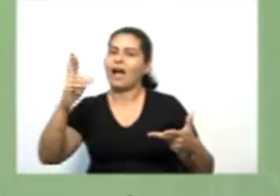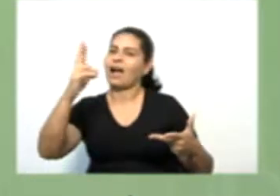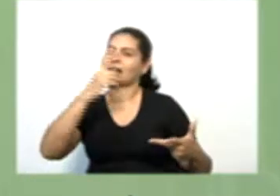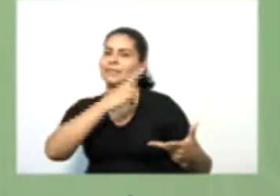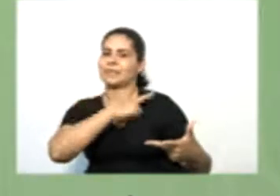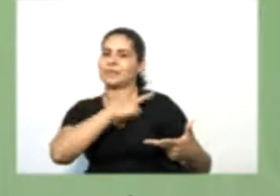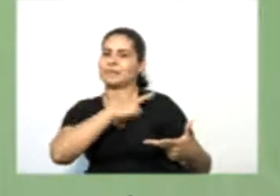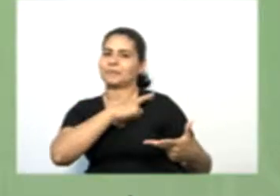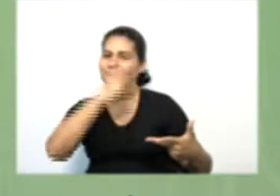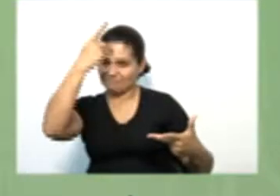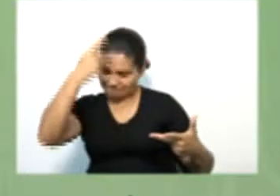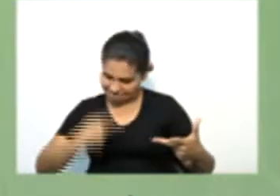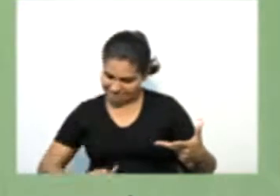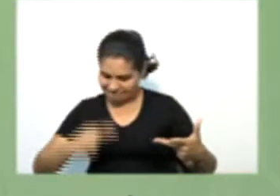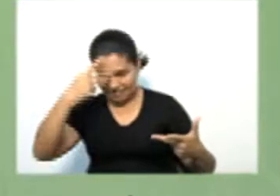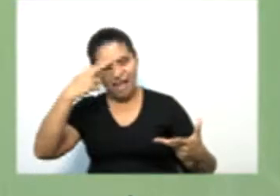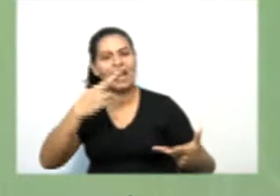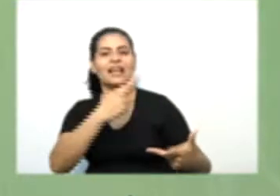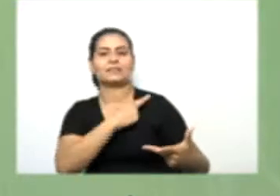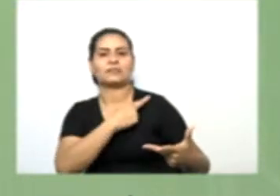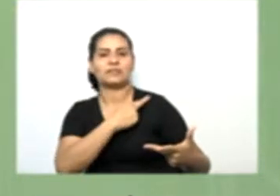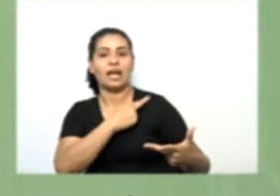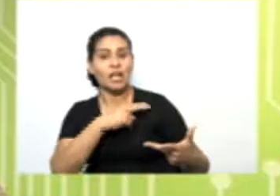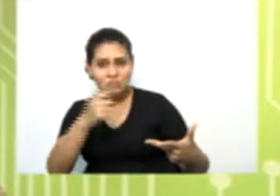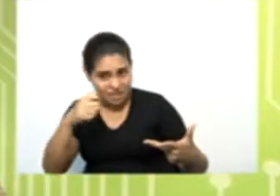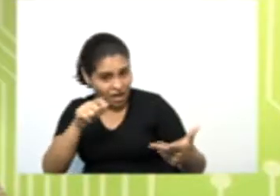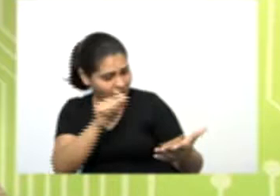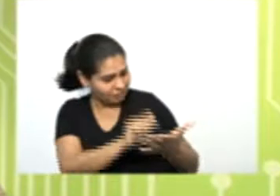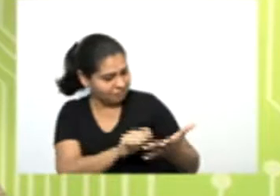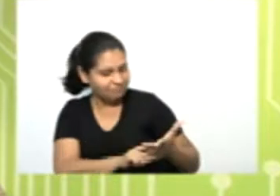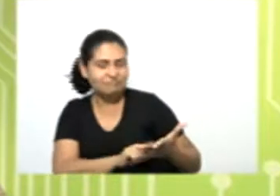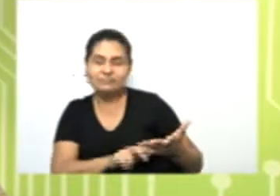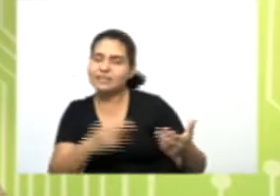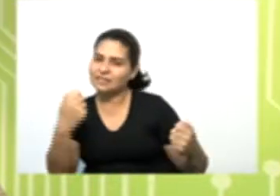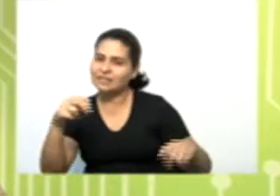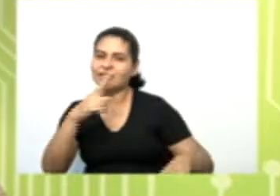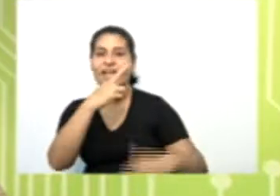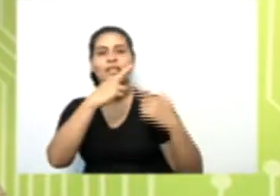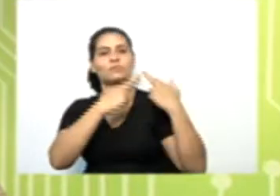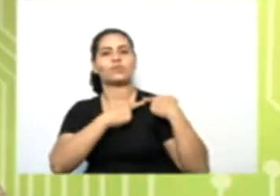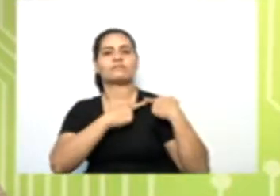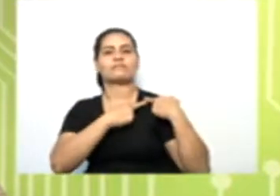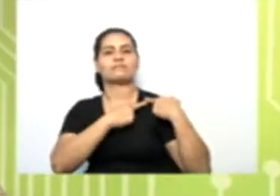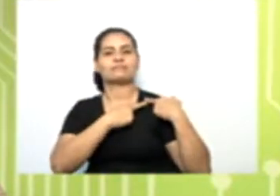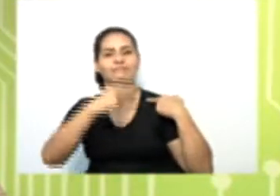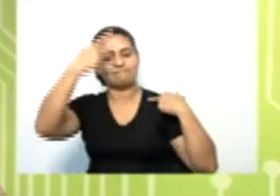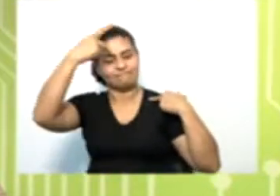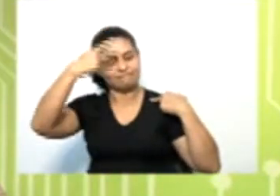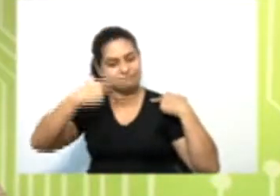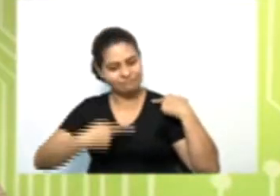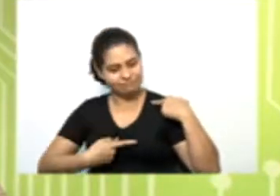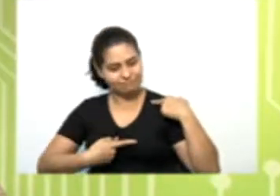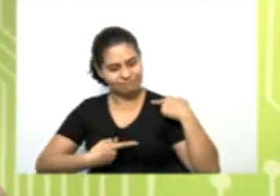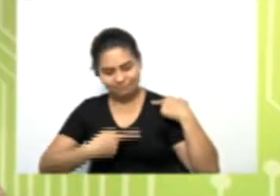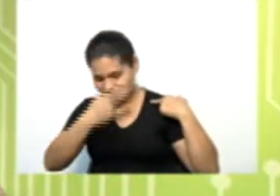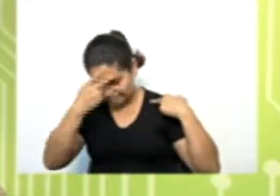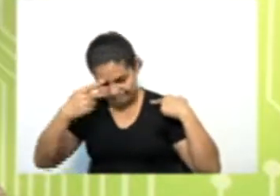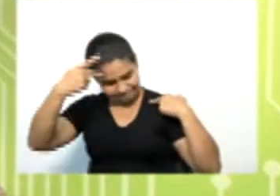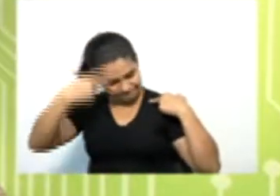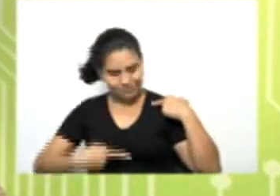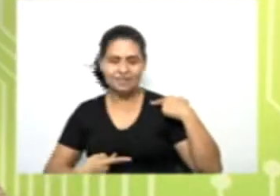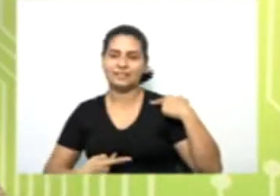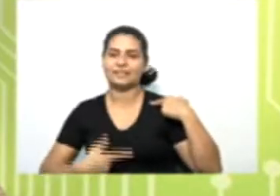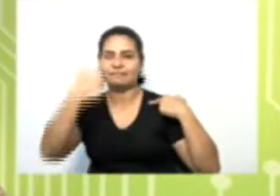responsabilidade pessoal. Pode ficar comigo aqui porque não está anotado não, tá aqui comigo, tá certo? A atitude de ter responsabilidade